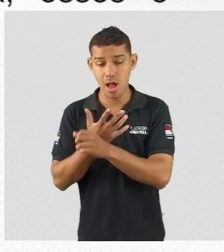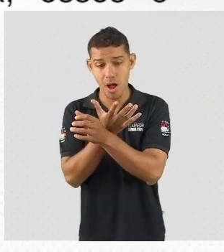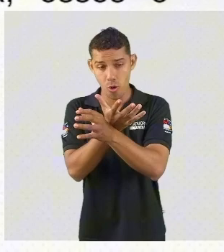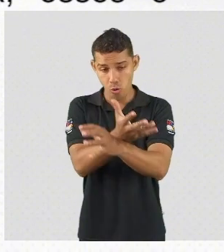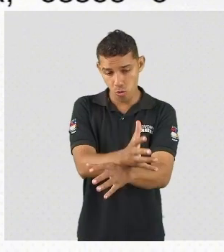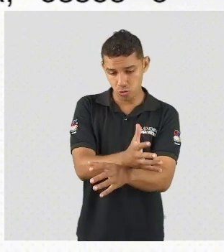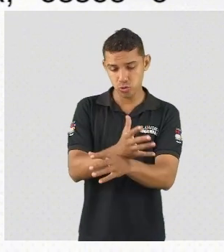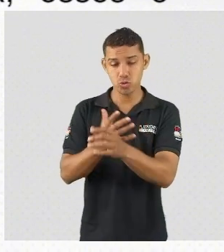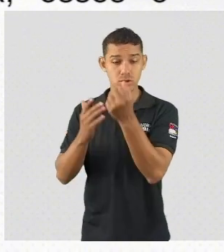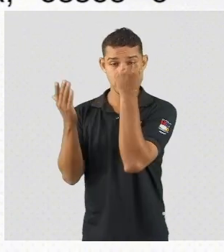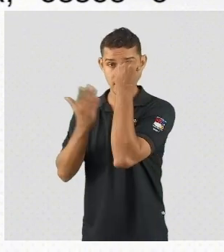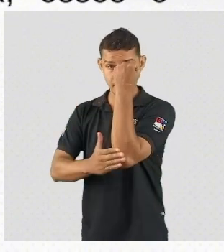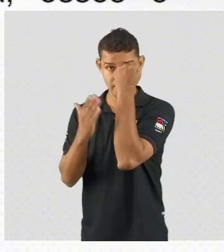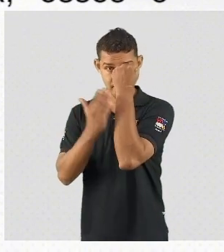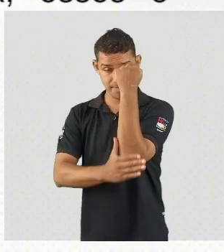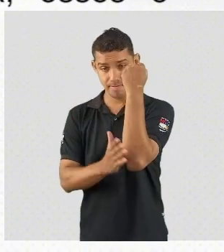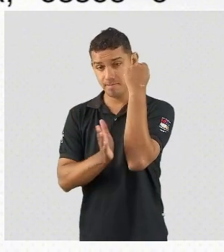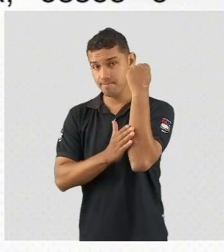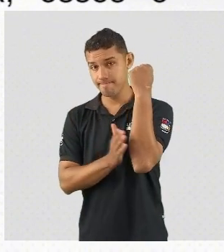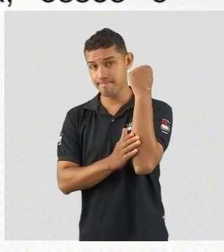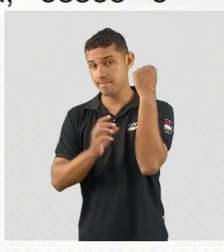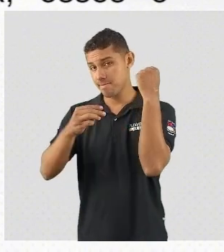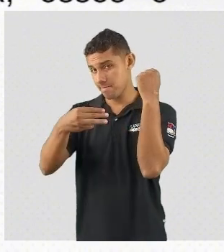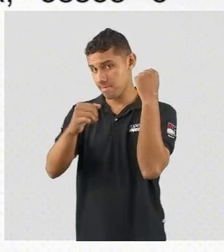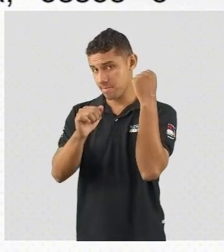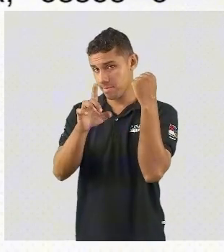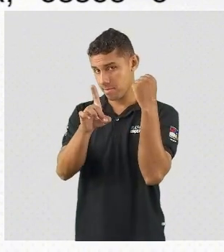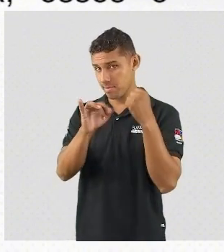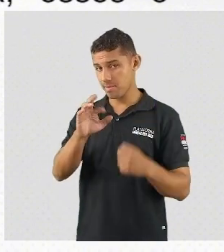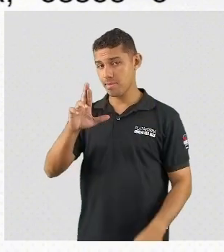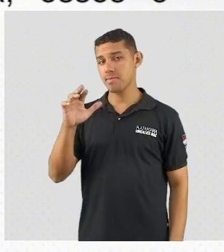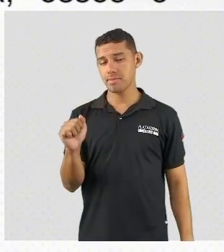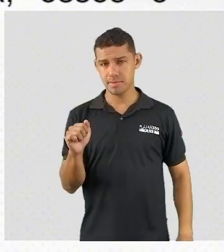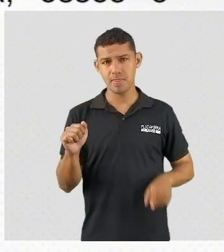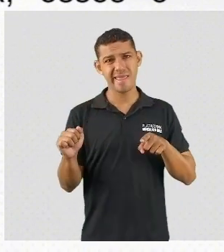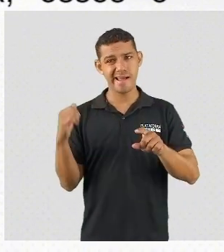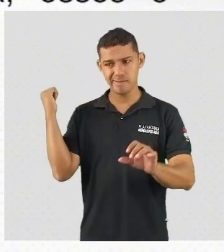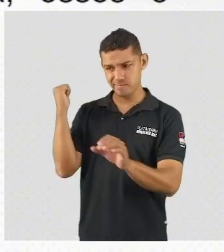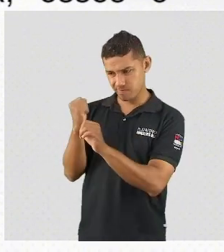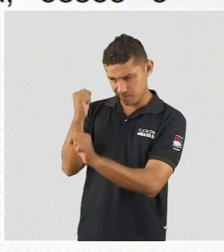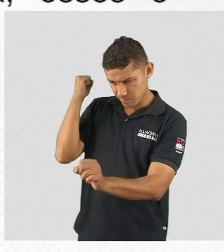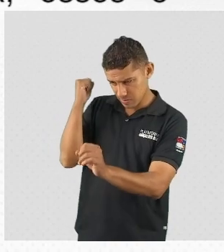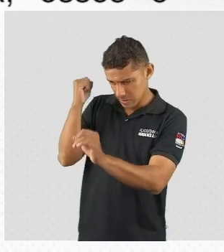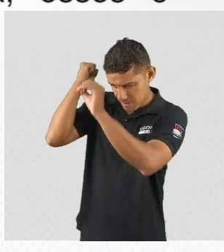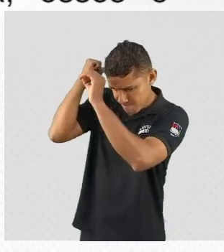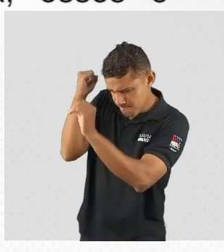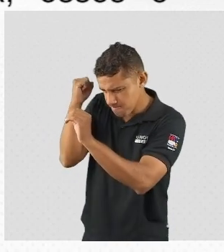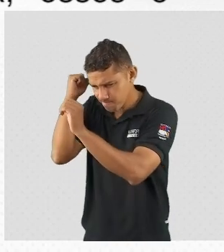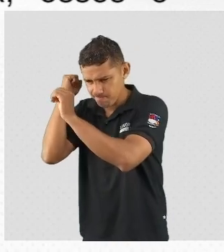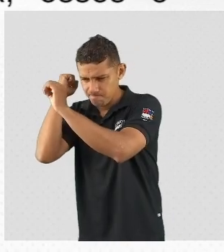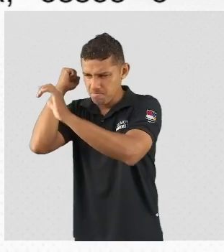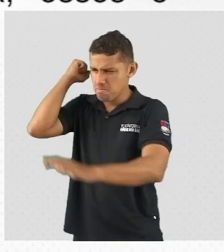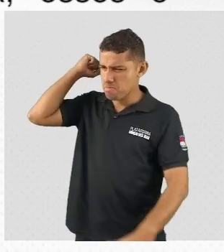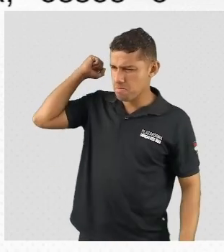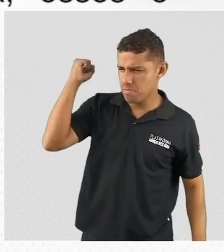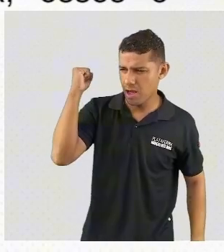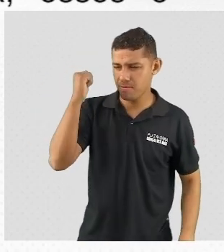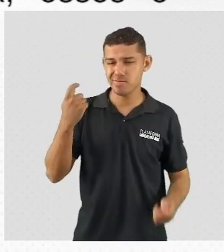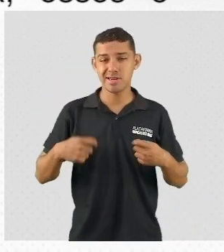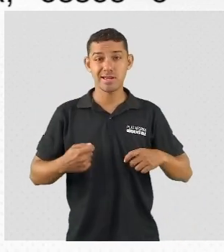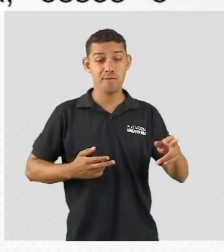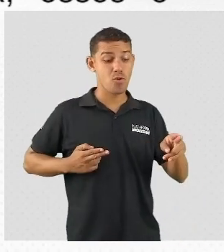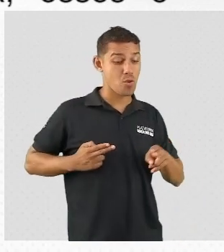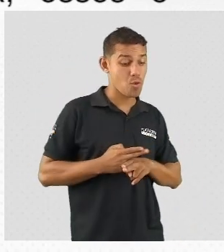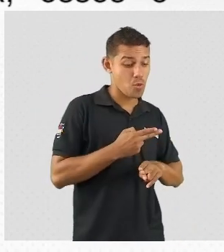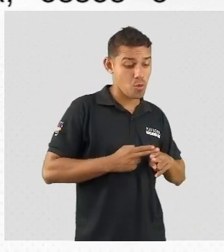pessoas começassem a produzir suas próprias ferramentas. Porque eles precisavam caçar, eles precisavam cortar,